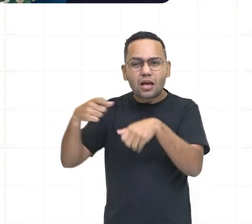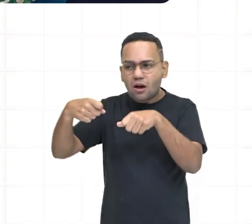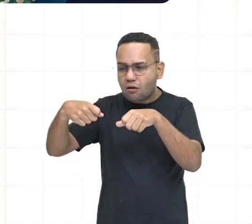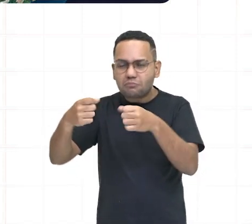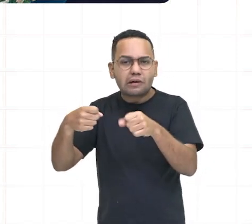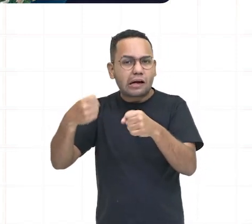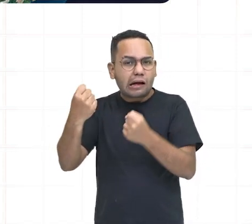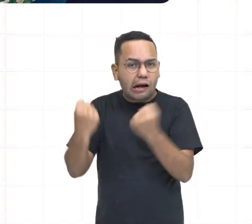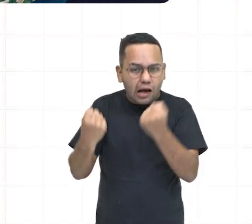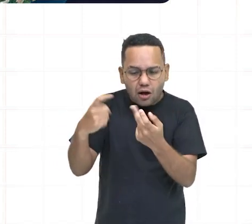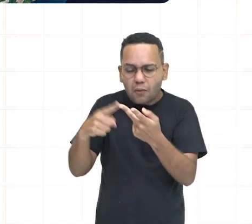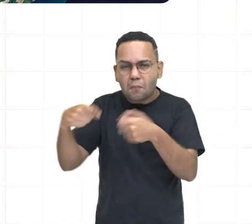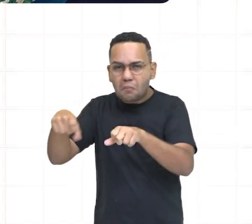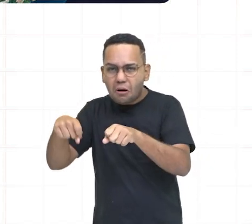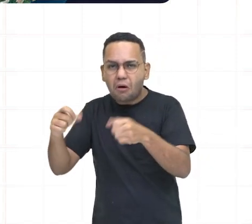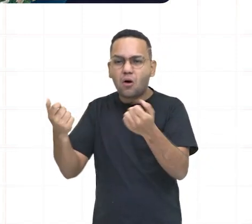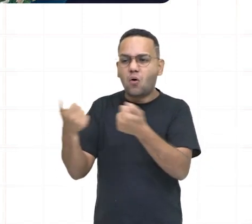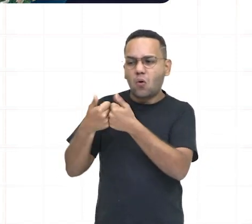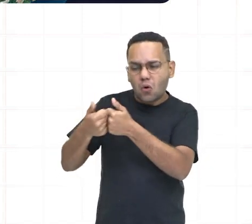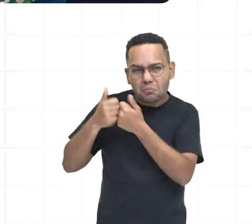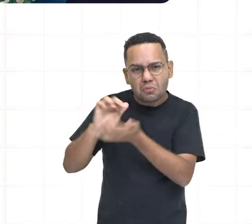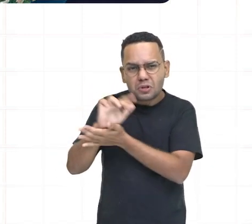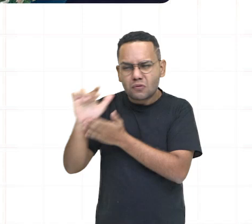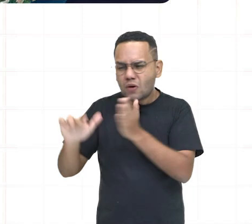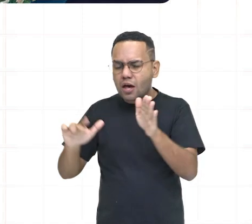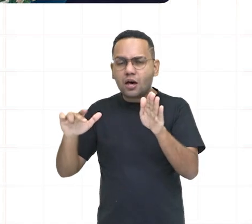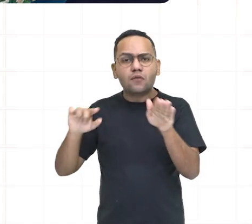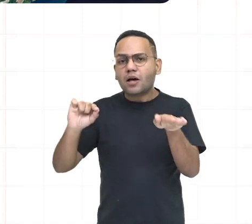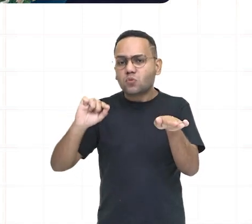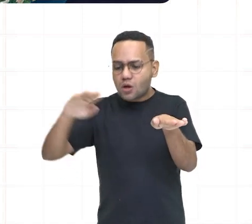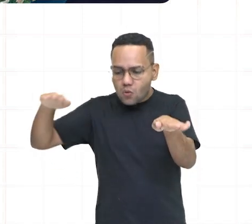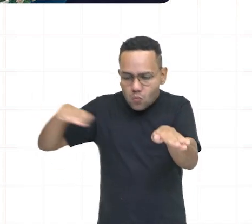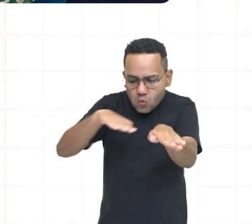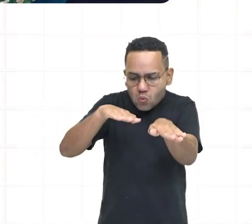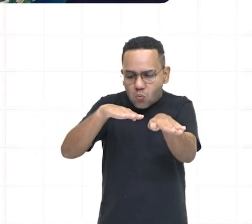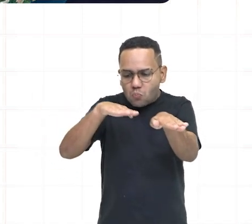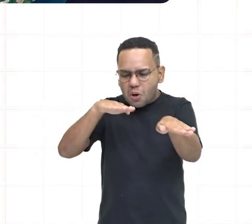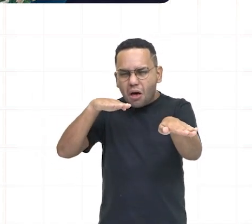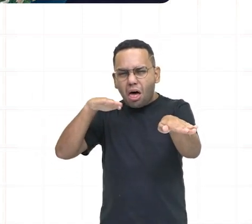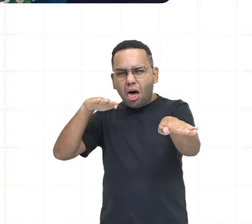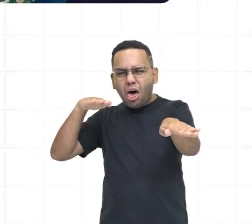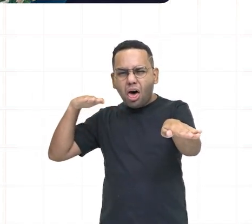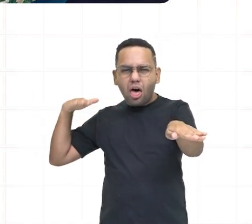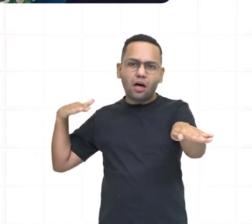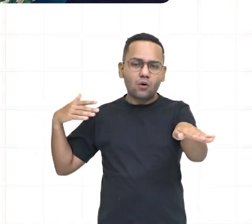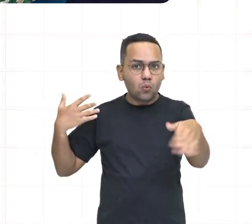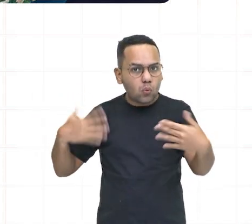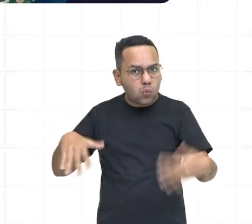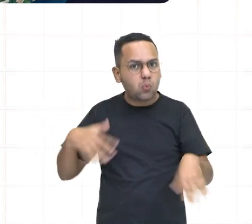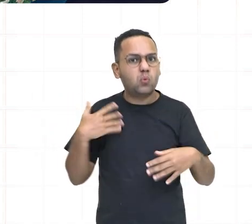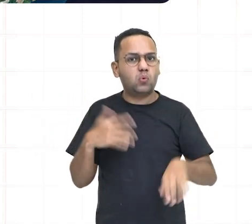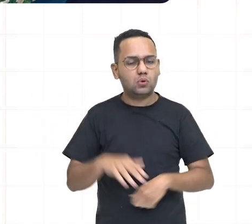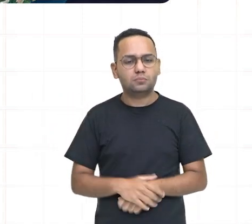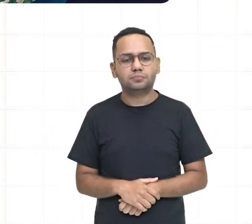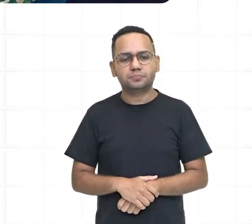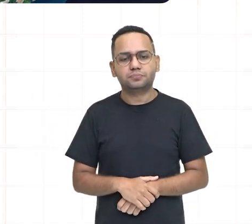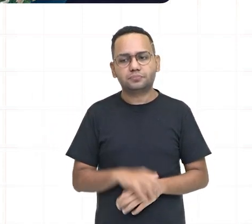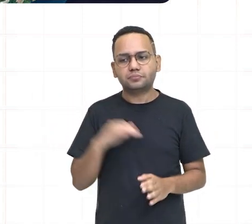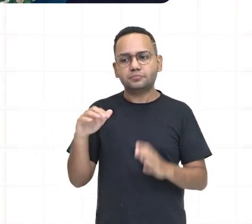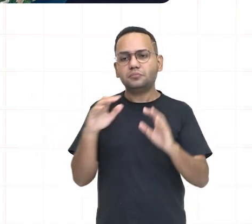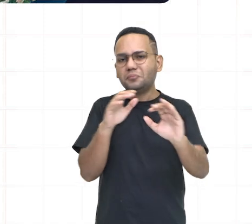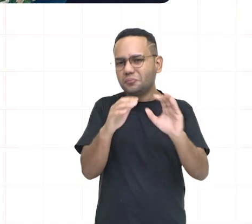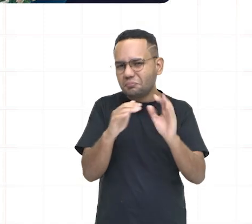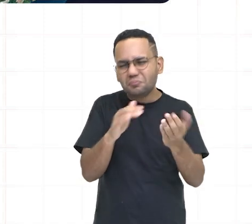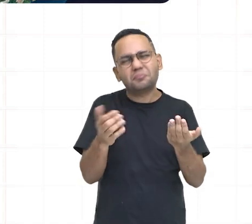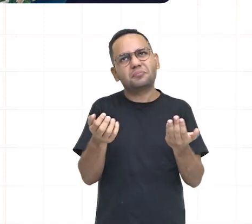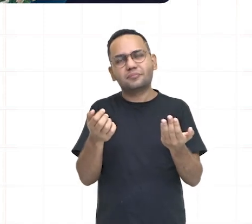o trânsito fica concorrido. Então esse setor de transportes é muito fomentado, comunicação não precisa nem falar,